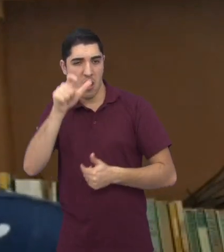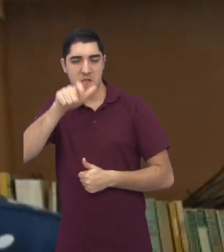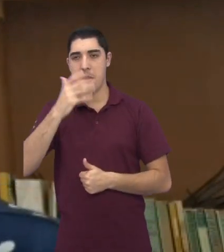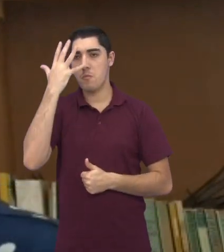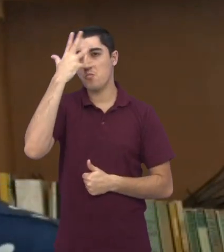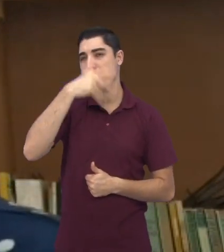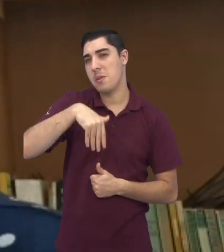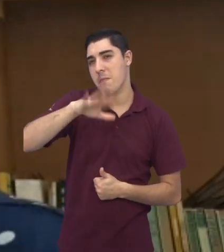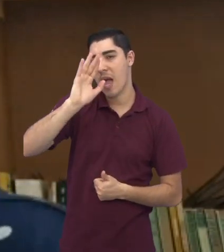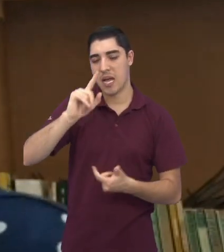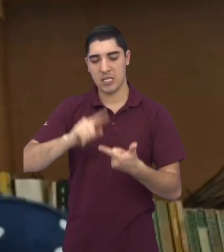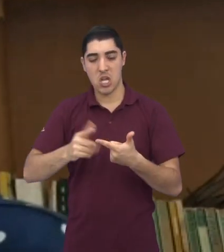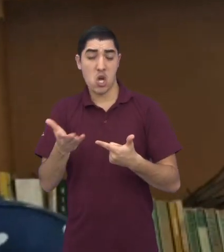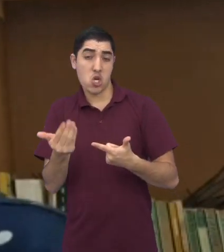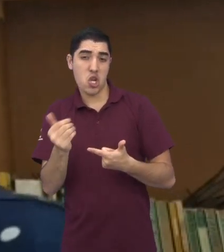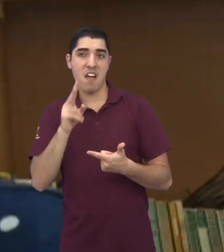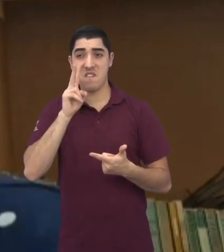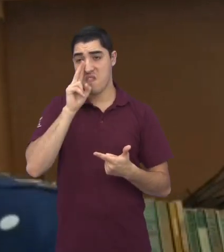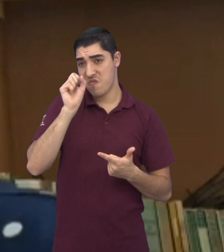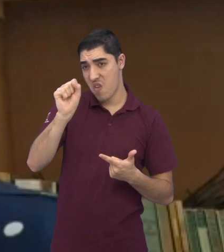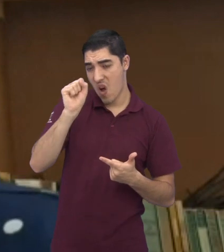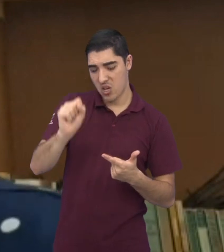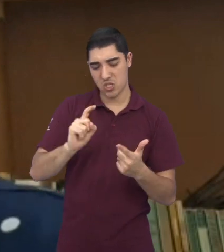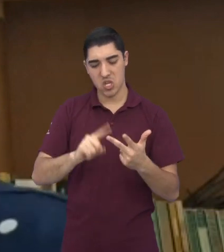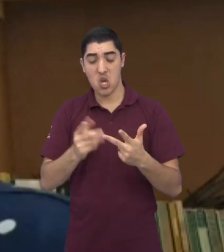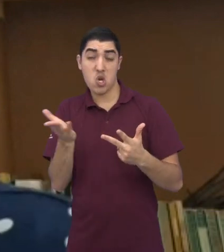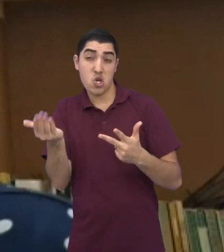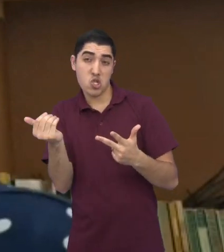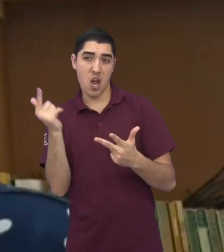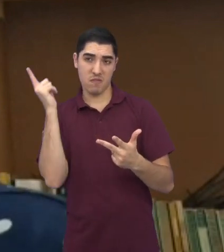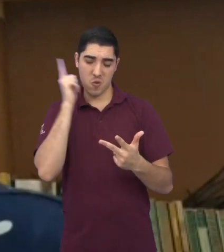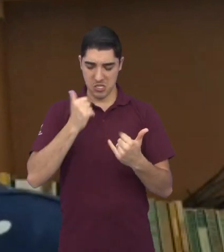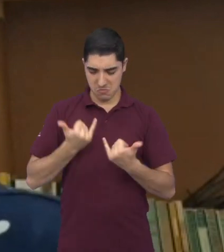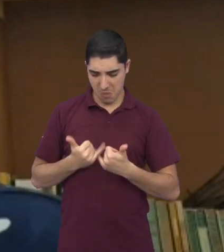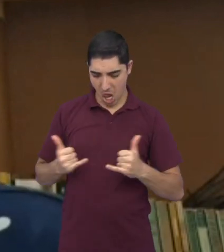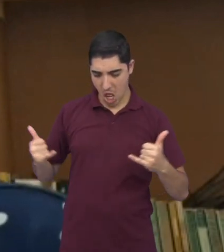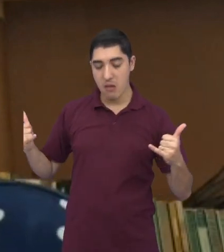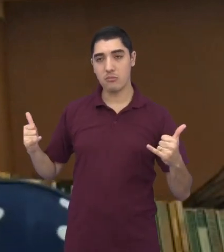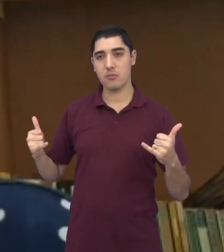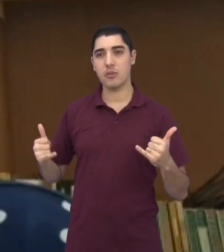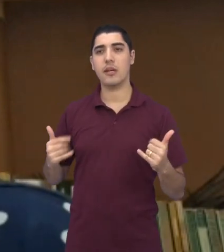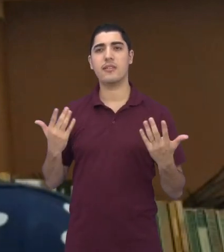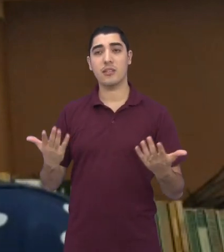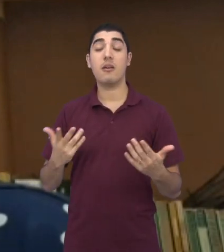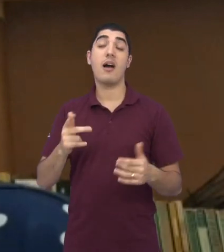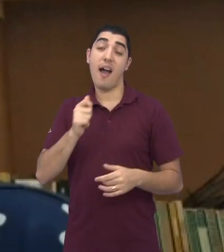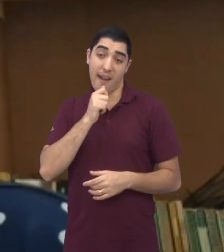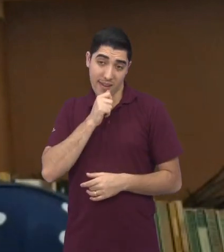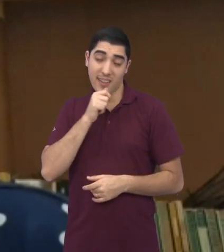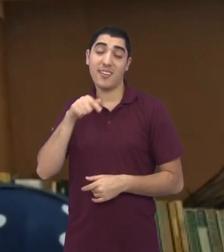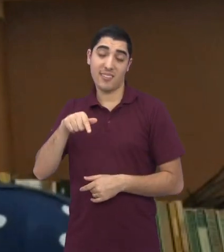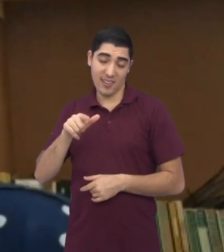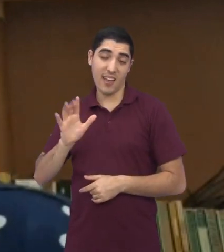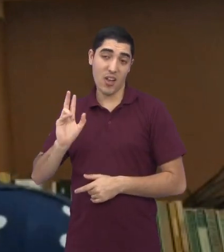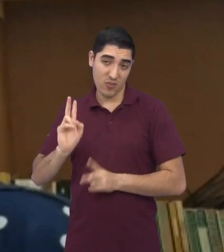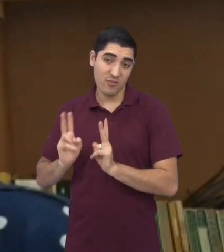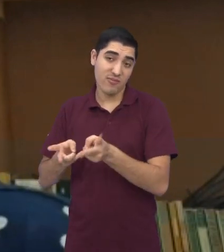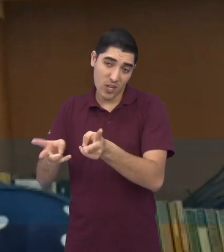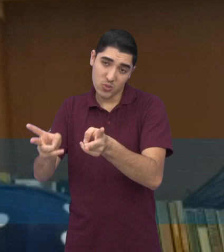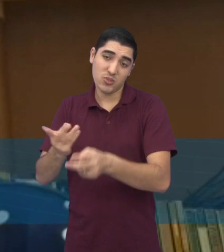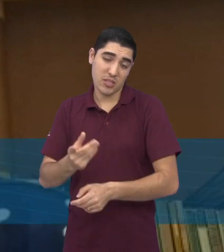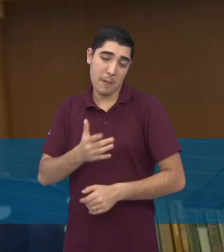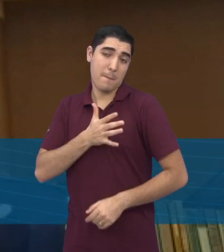têm a beleza, os jovens é que têm a força, os jovens é que têm a energia, estimula muito o preconceito,